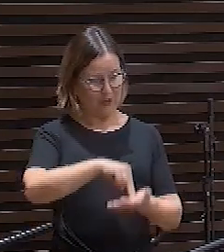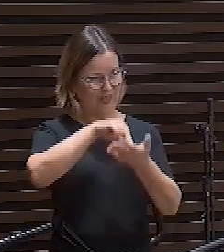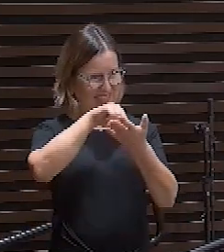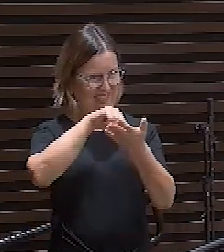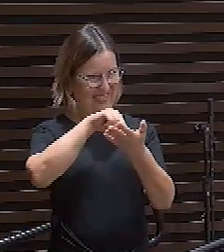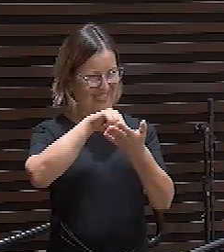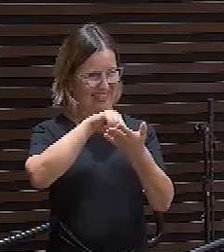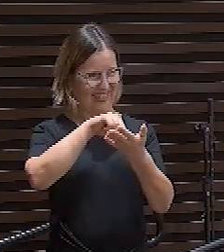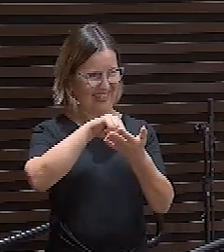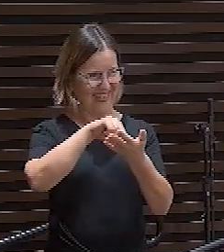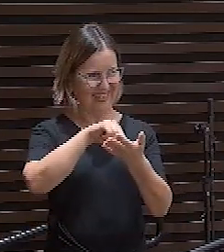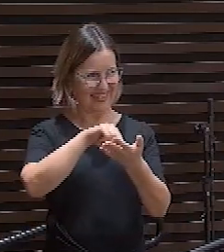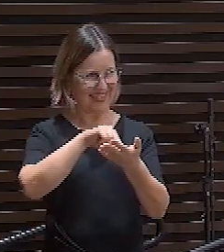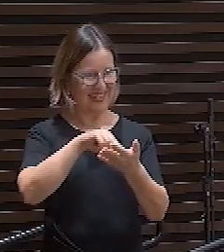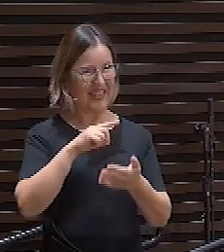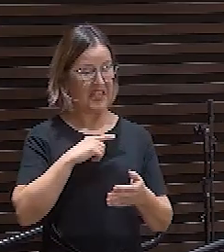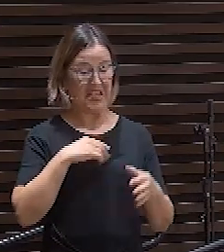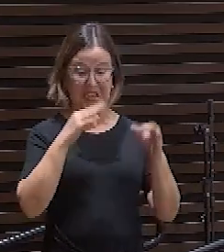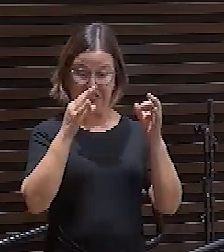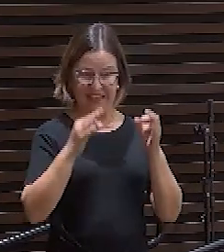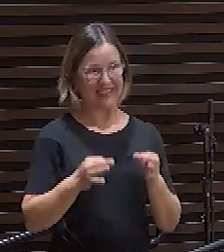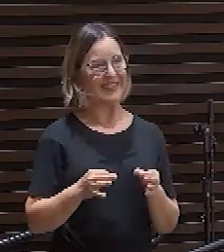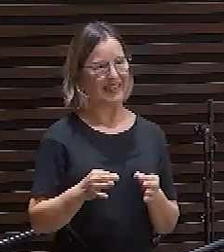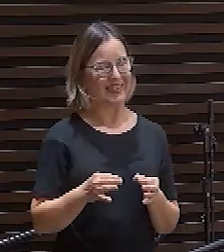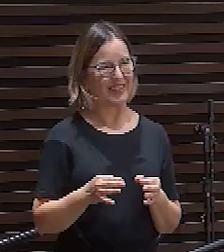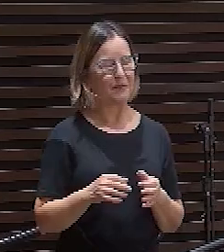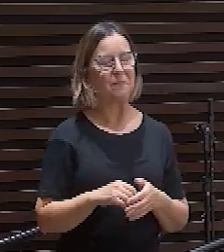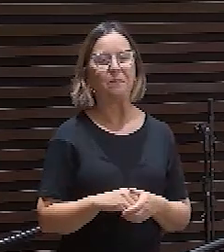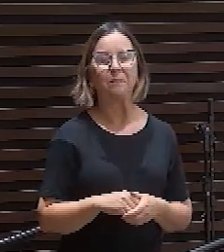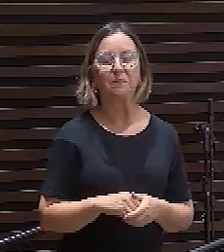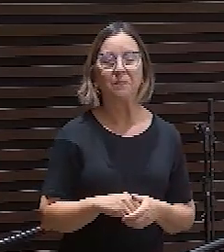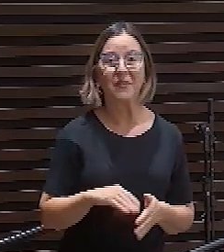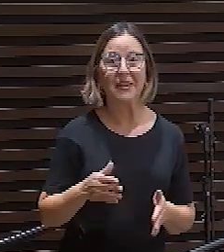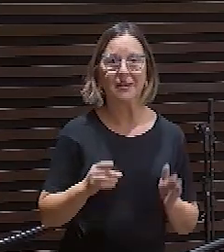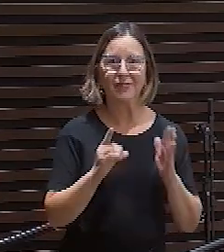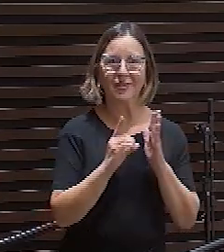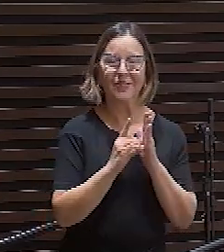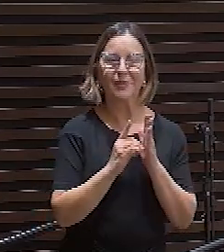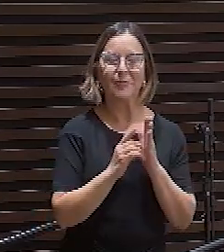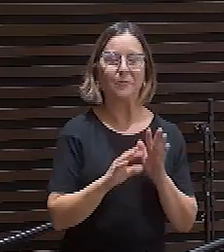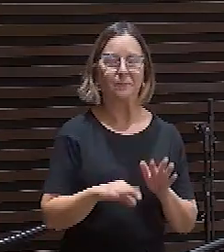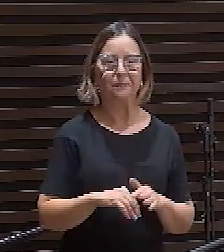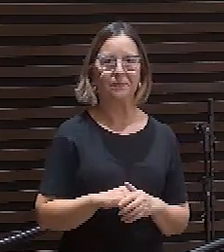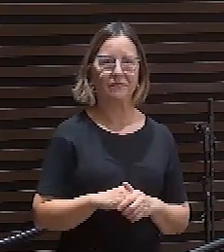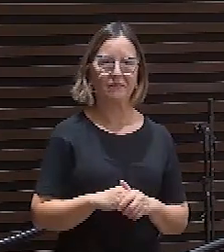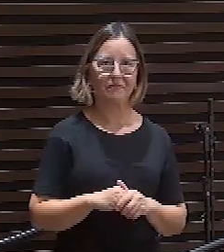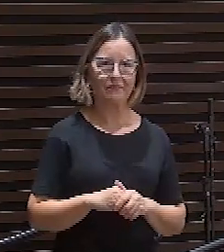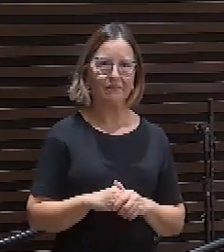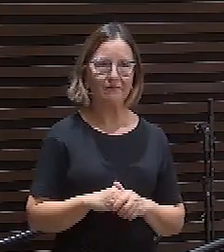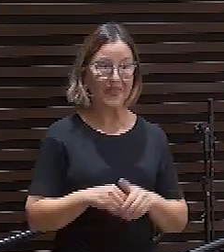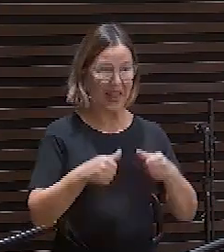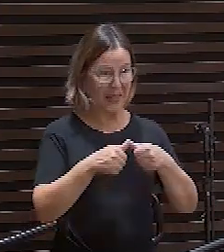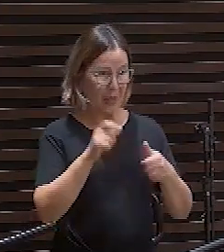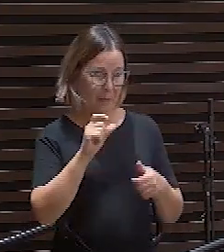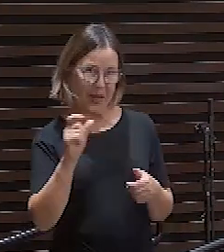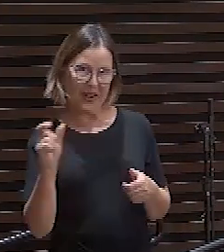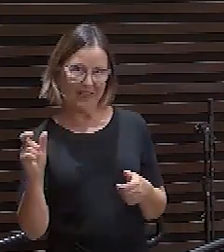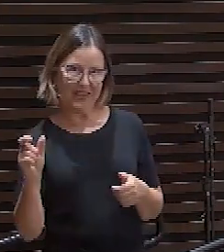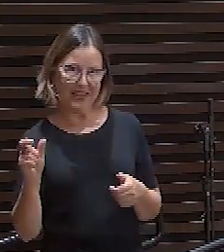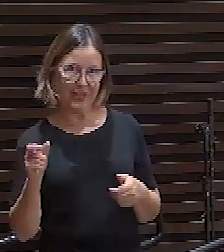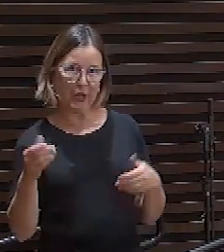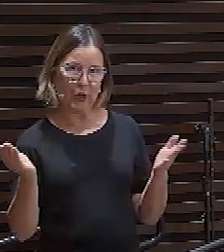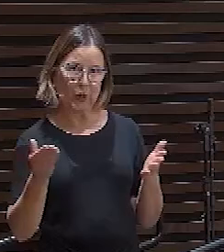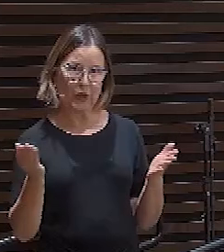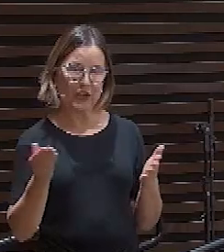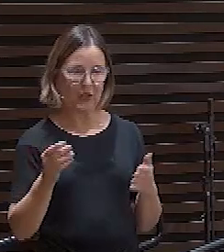ter certeza e convicção disso. Deuteronômio 6, 6 e 7 diz assim: estas palavras